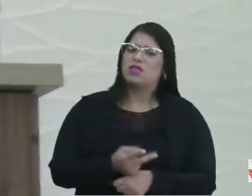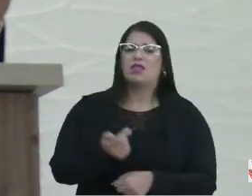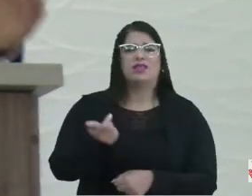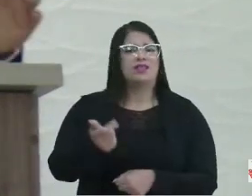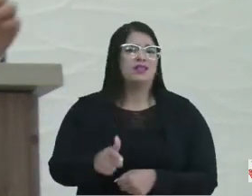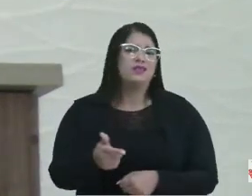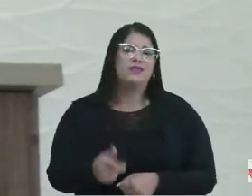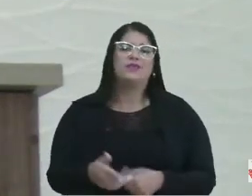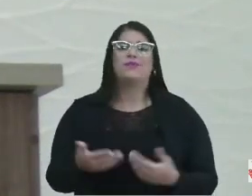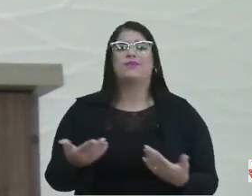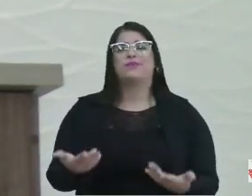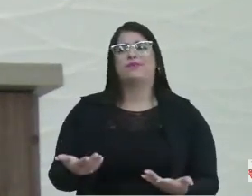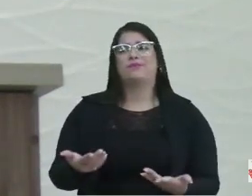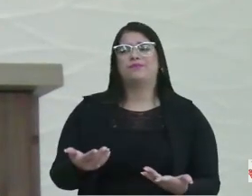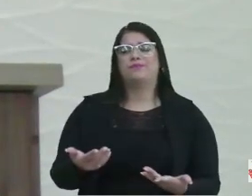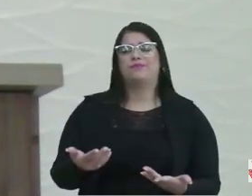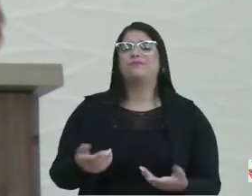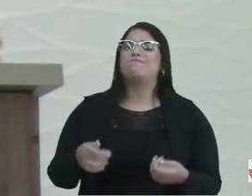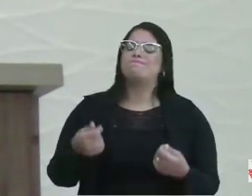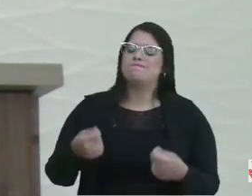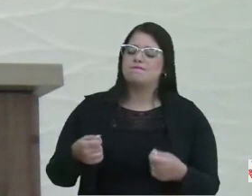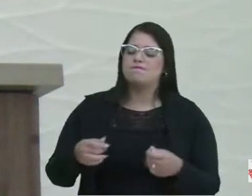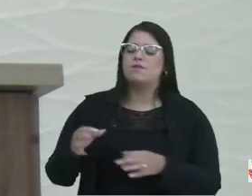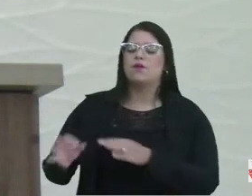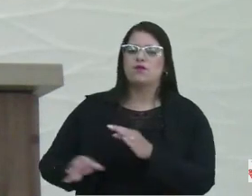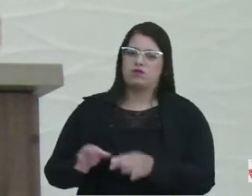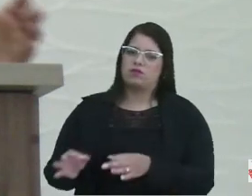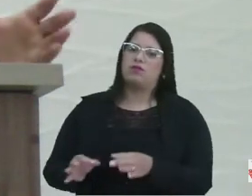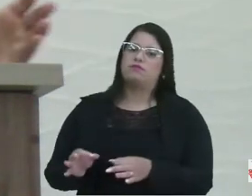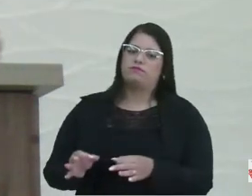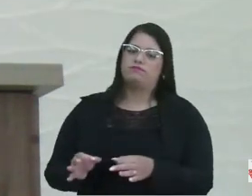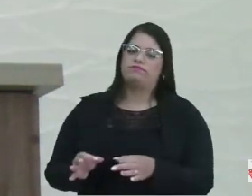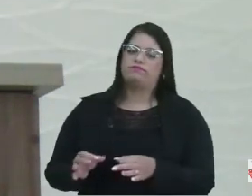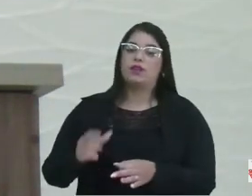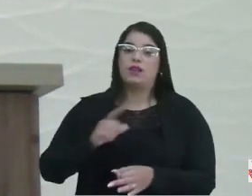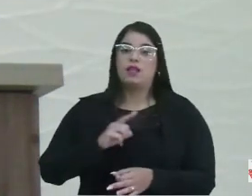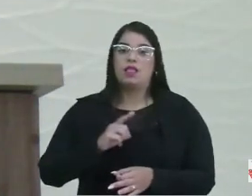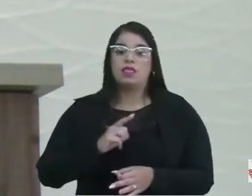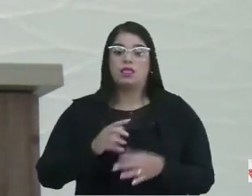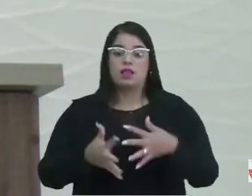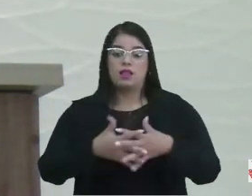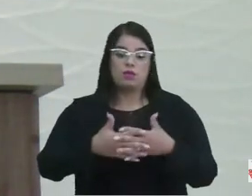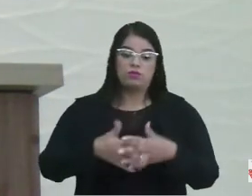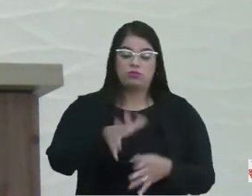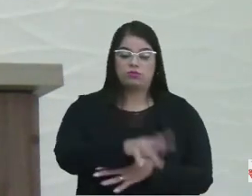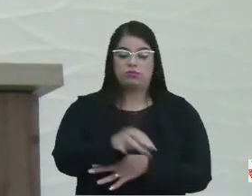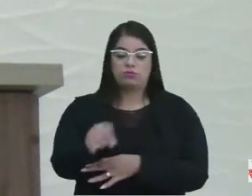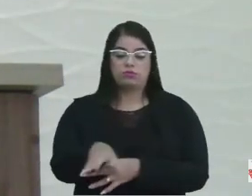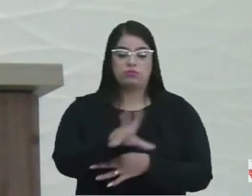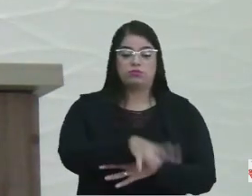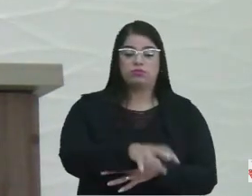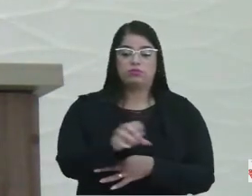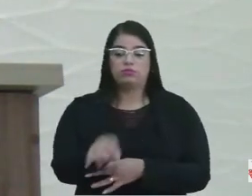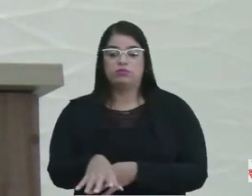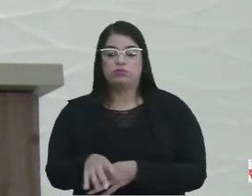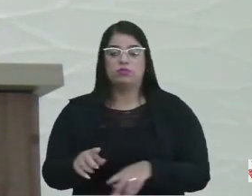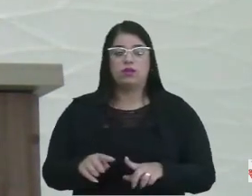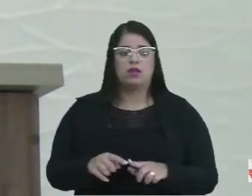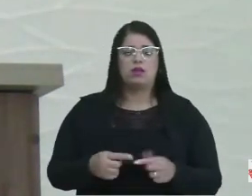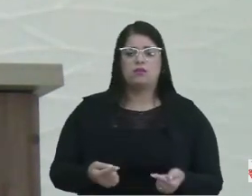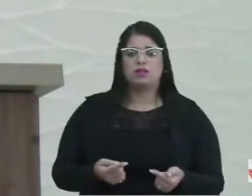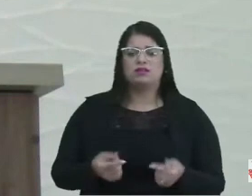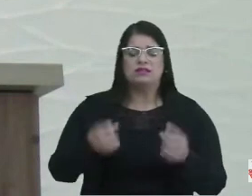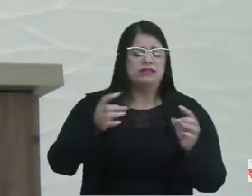ontem, segundo os moradores da região, e tem máquina. Eu só não entendo por que deixa o pessoal à míngua esse